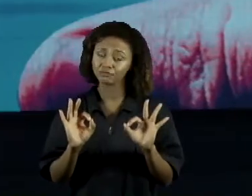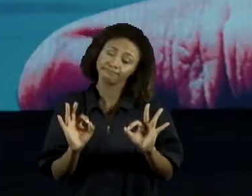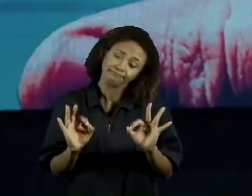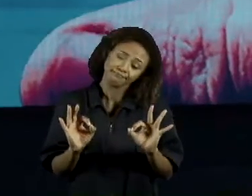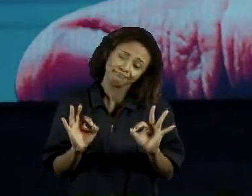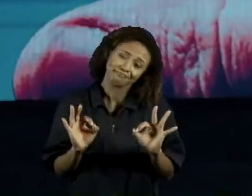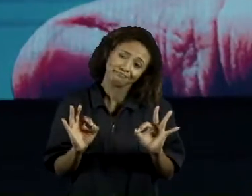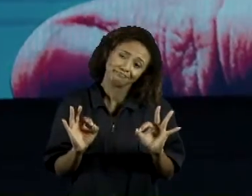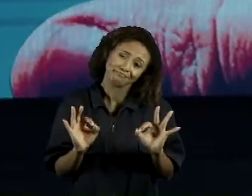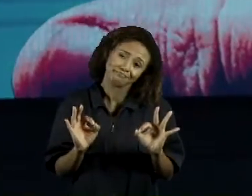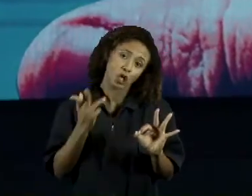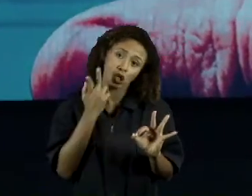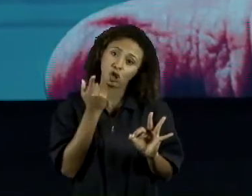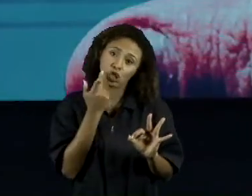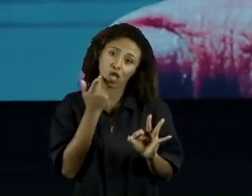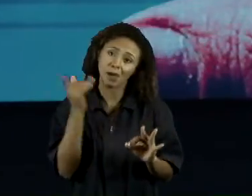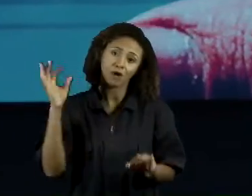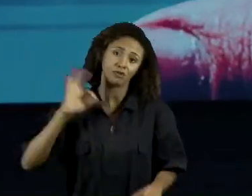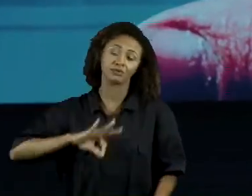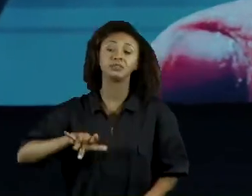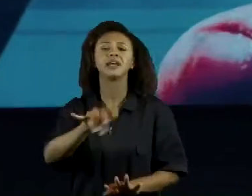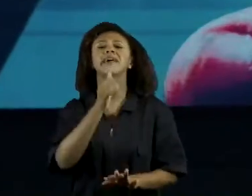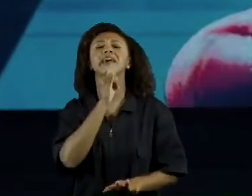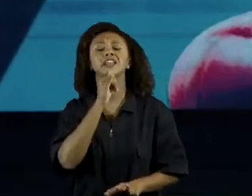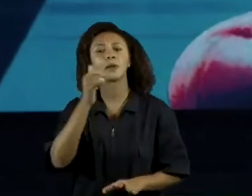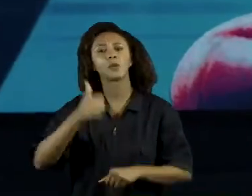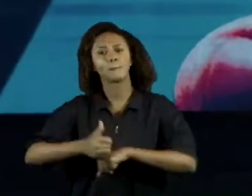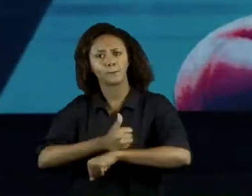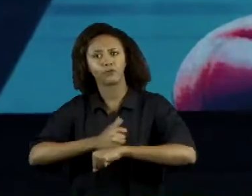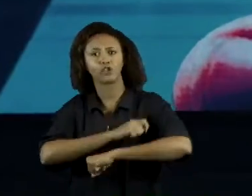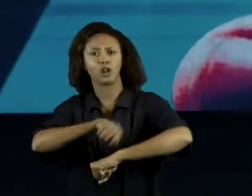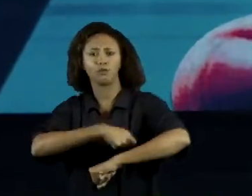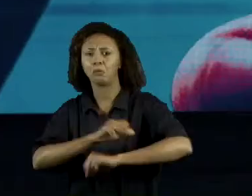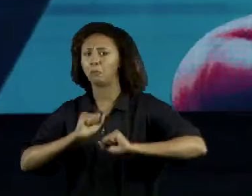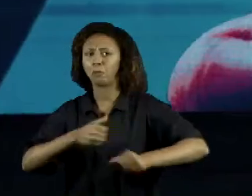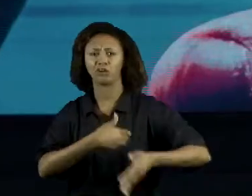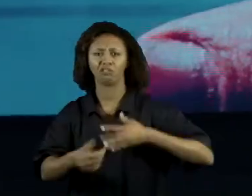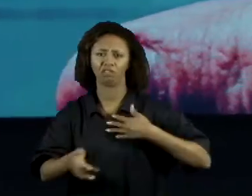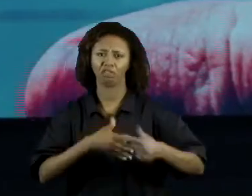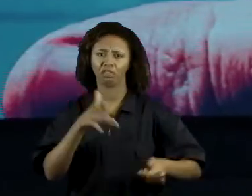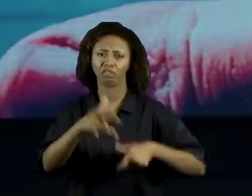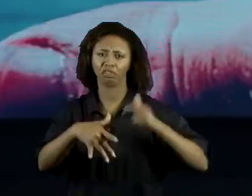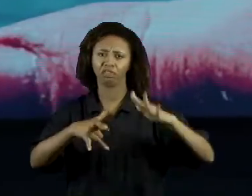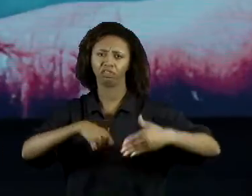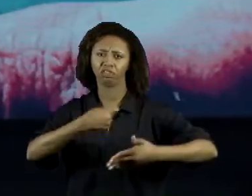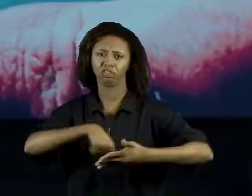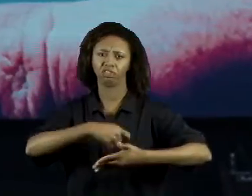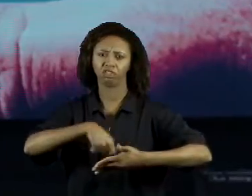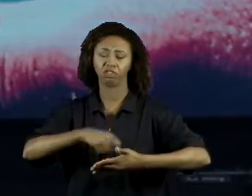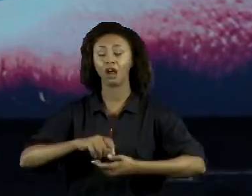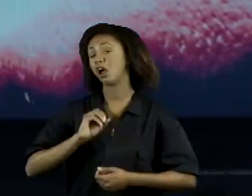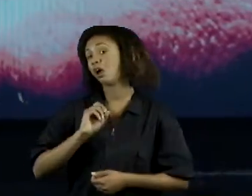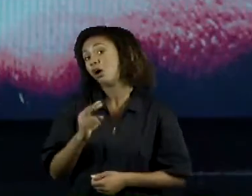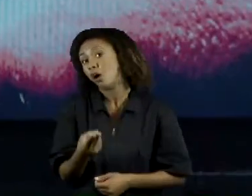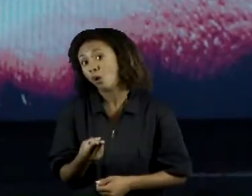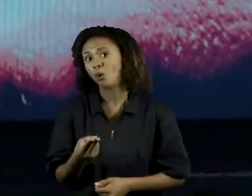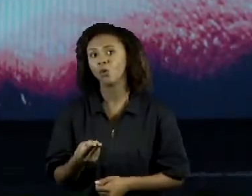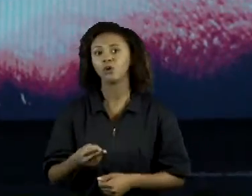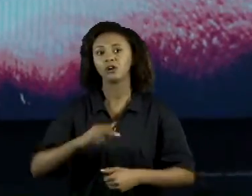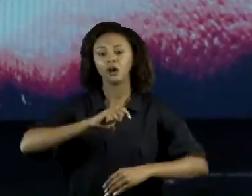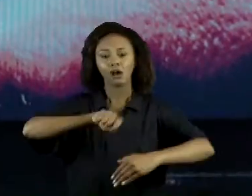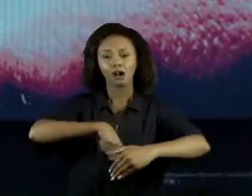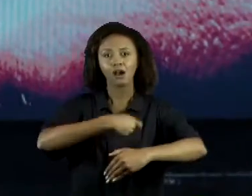dinheiro. Uma cozinheira, por exemplo, ela pode fazer uma gororoba. Ou ela pode fazer